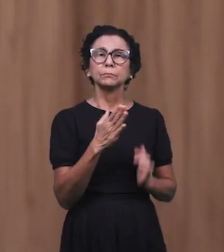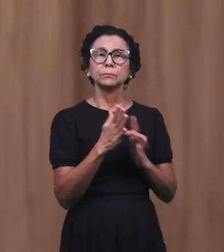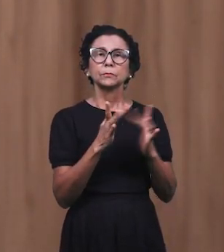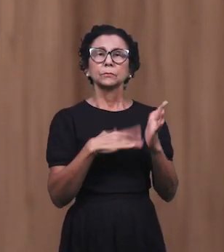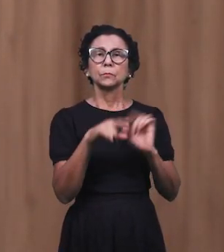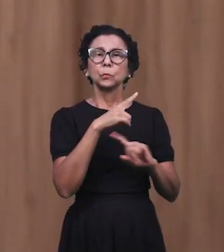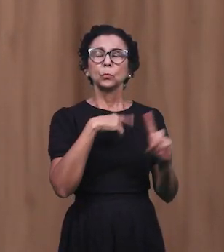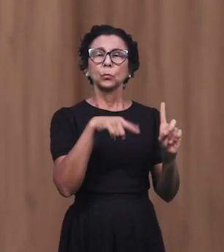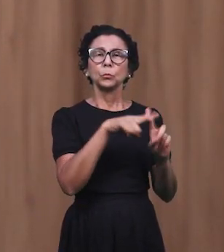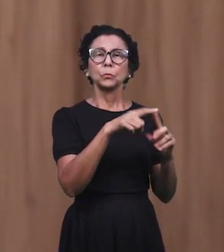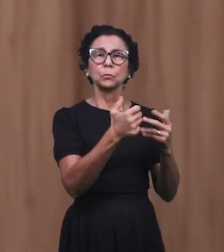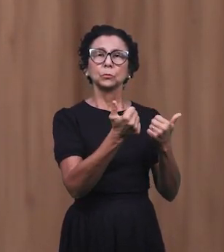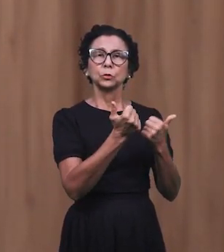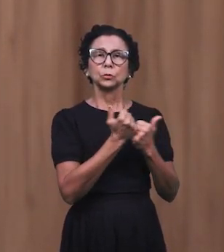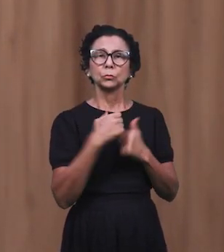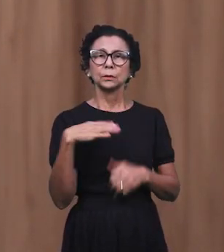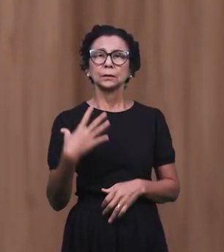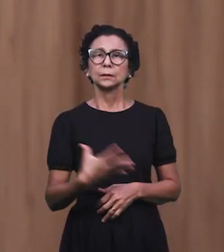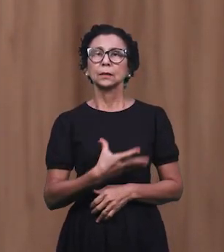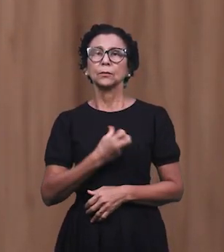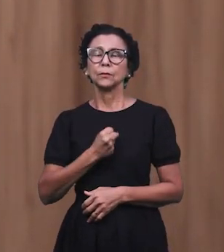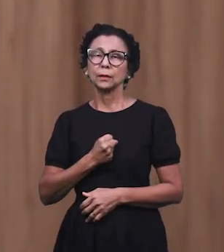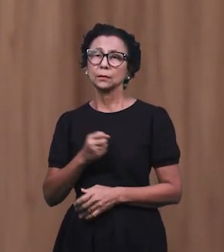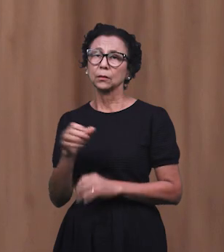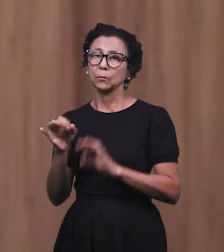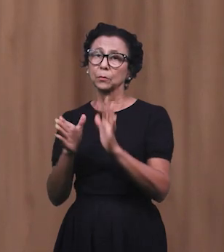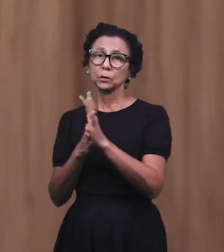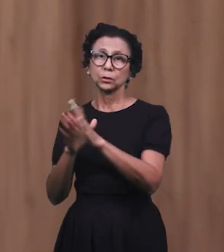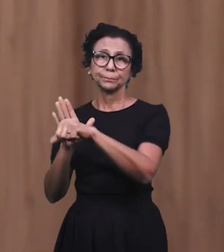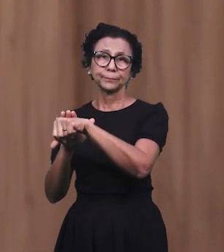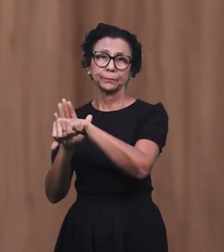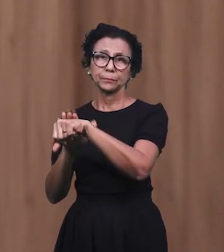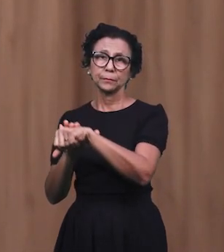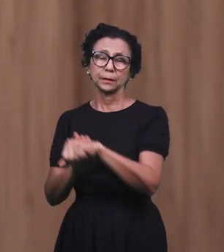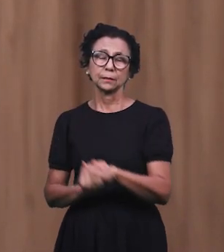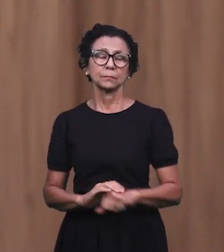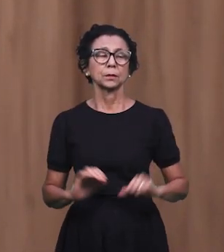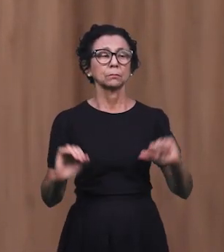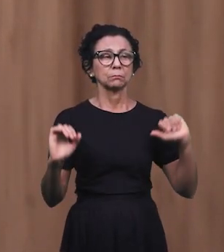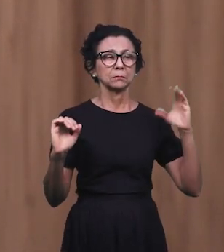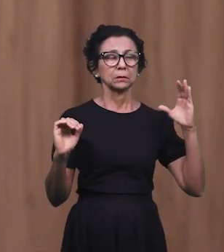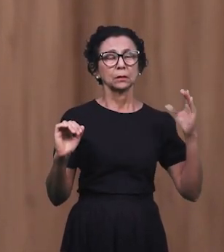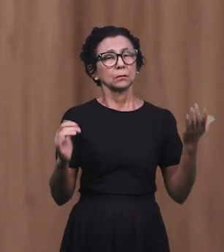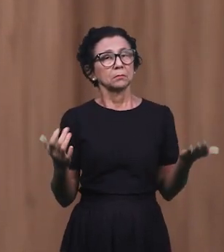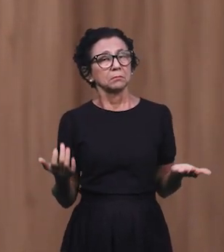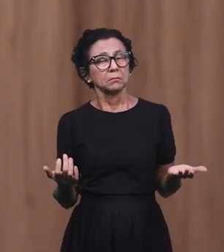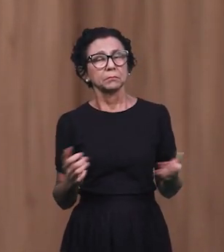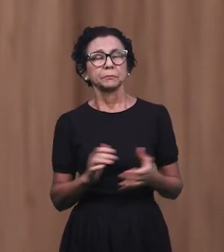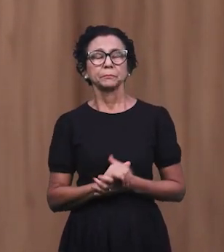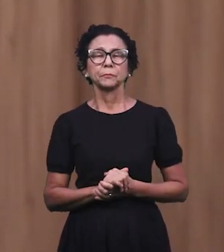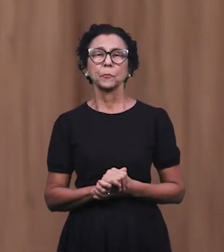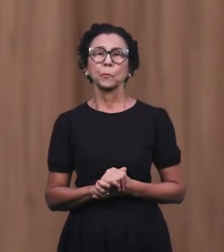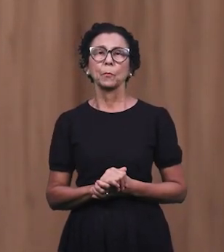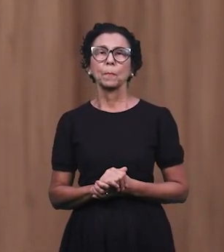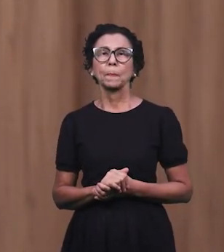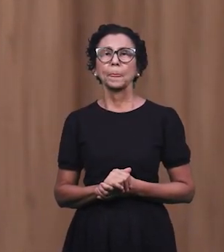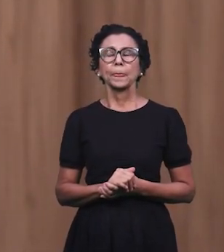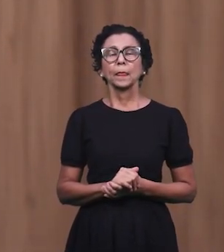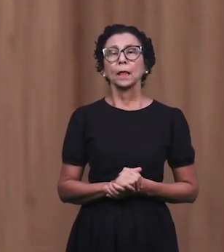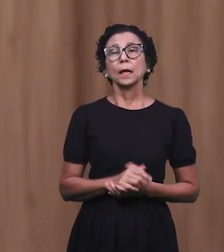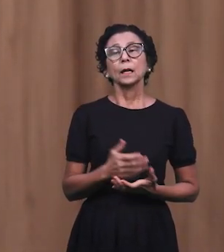fé são coisas distintas. Elas não vão se contrapor, elas vão sempre trabalhar de forma paralela, né? E o